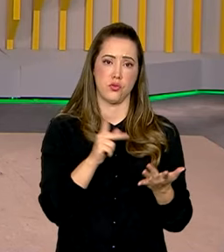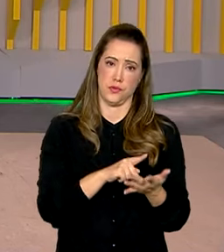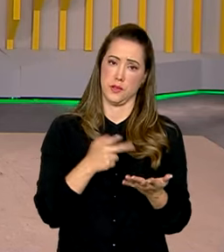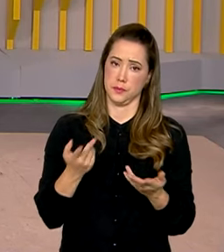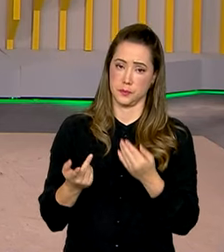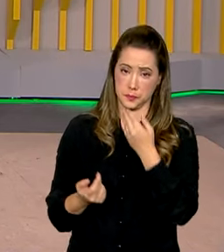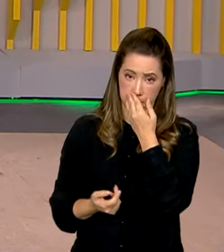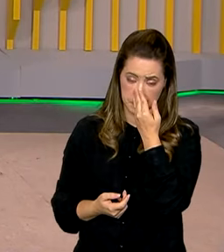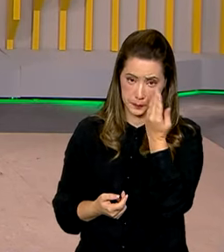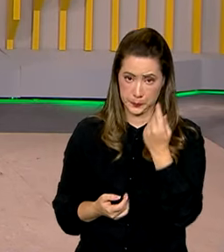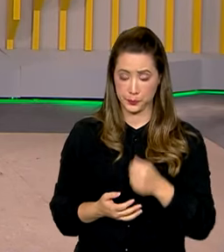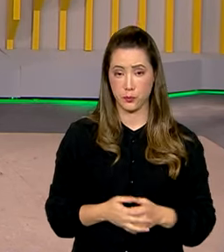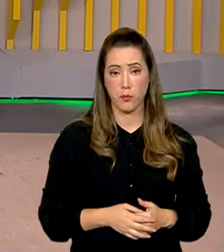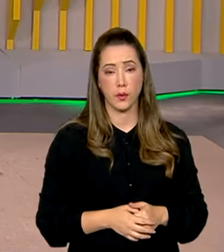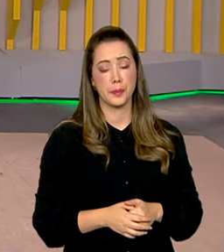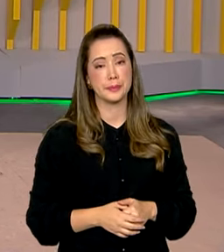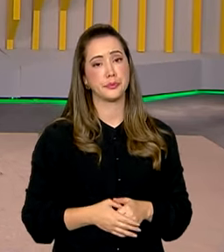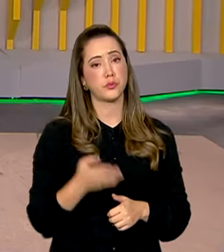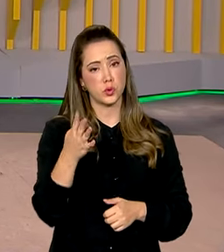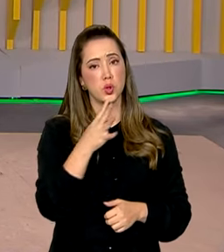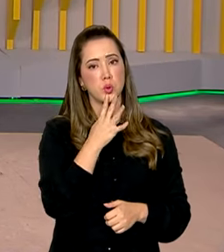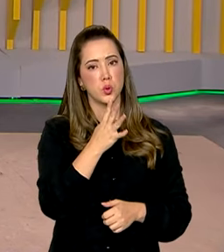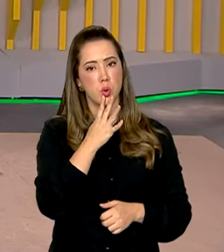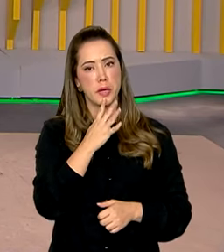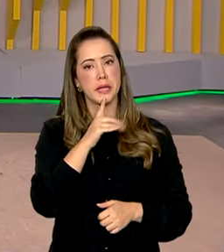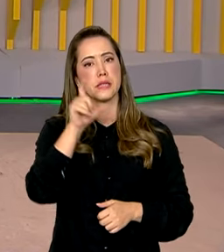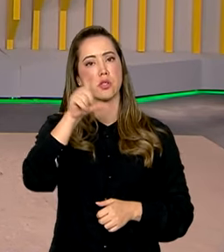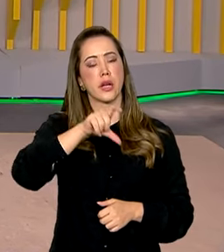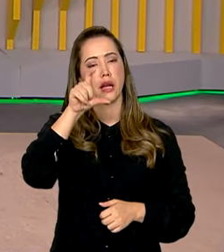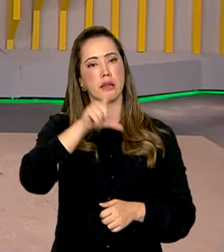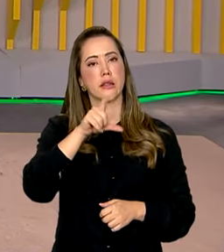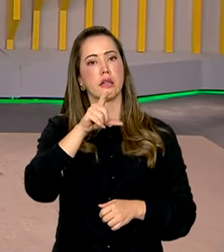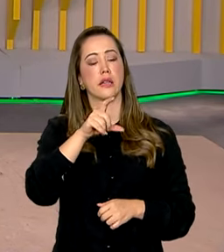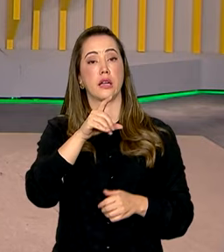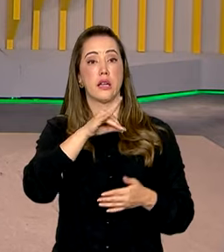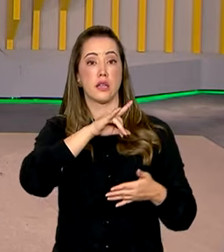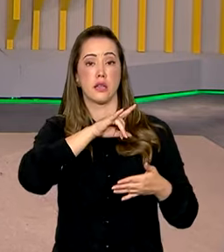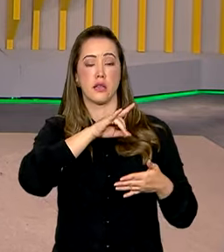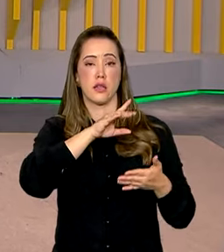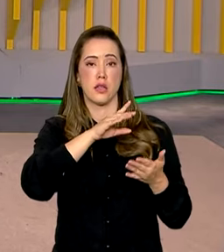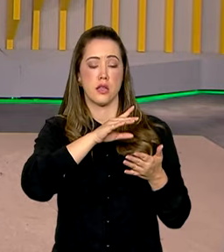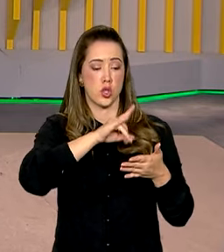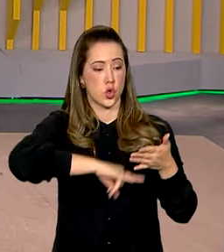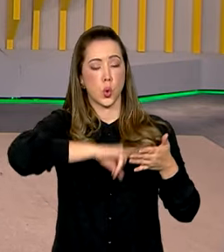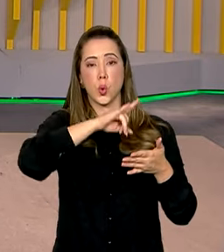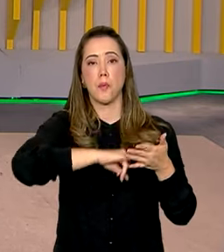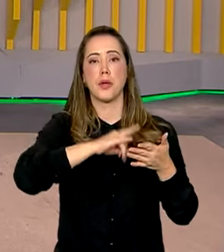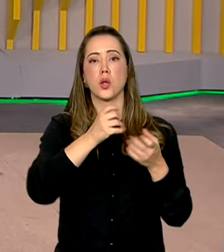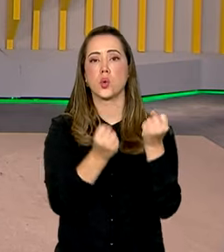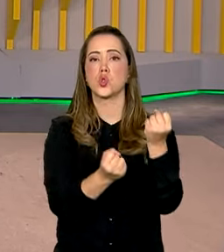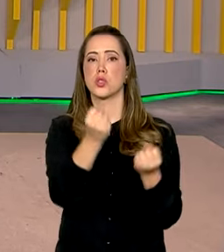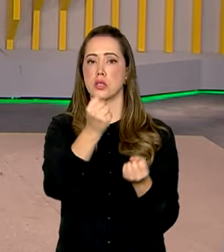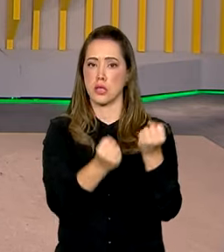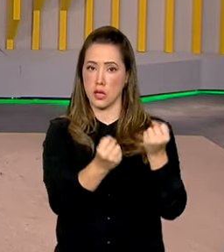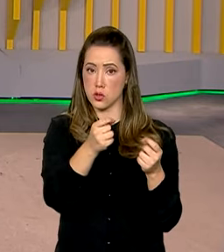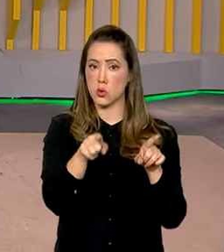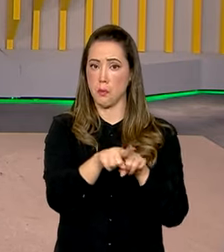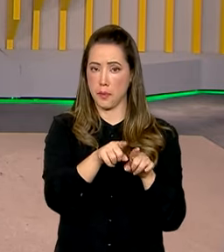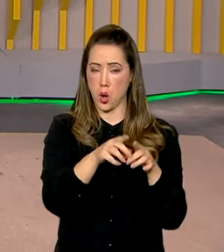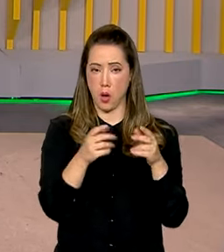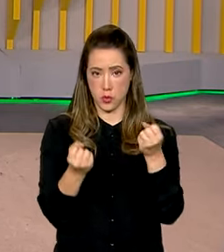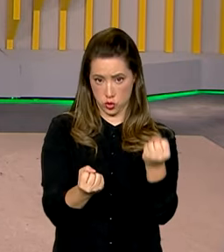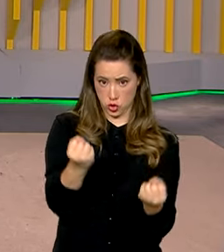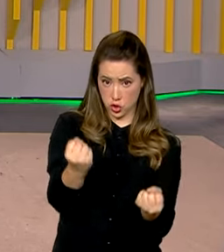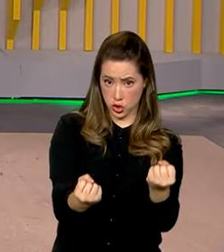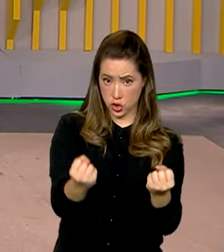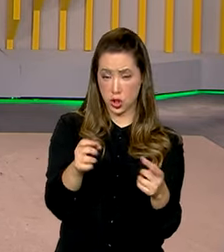Você certamente já ouviu falar da carteira digital de trânsito da plataforma gov.br, não é mesmo? Talvez